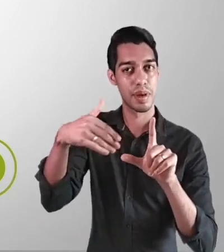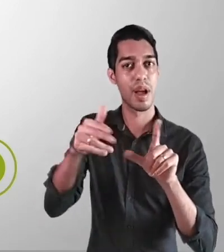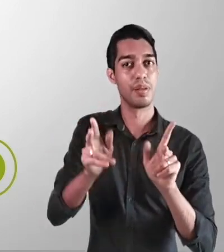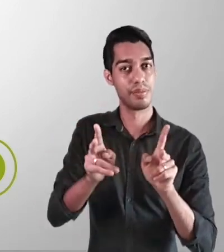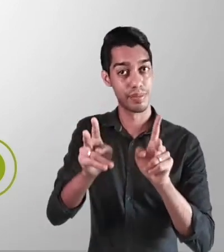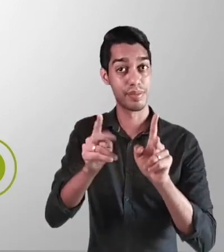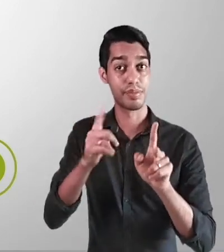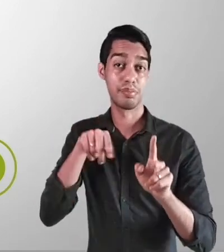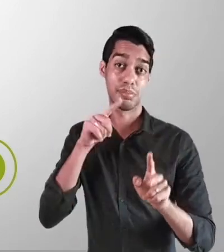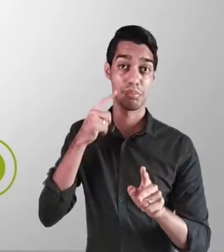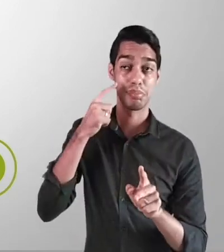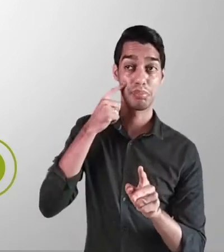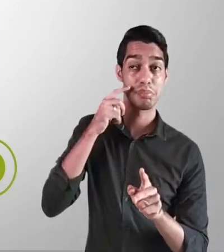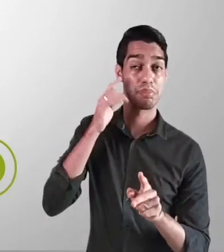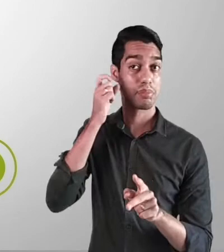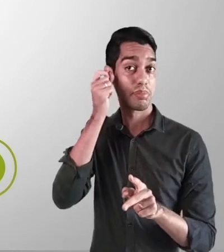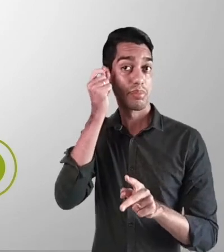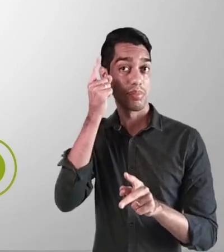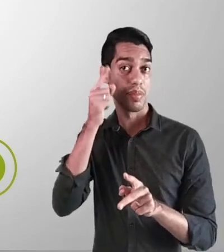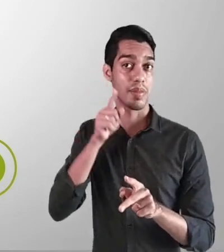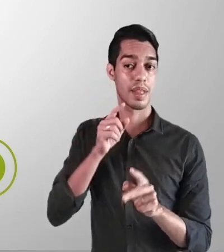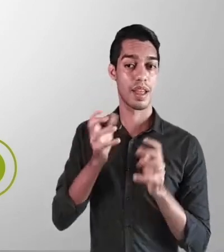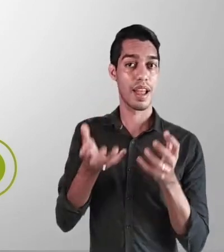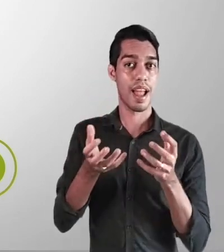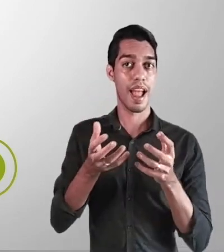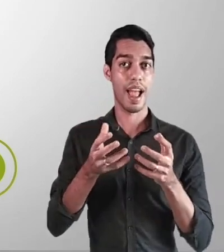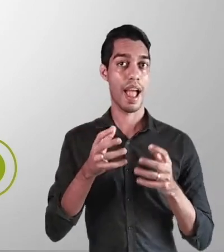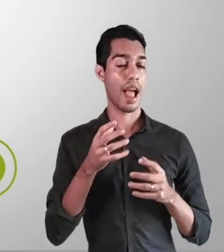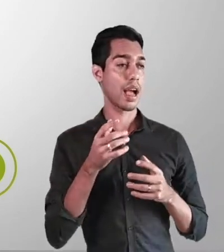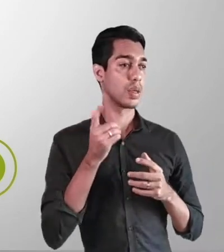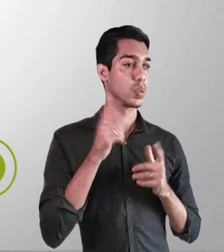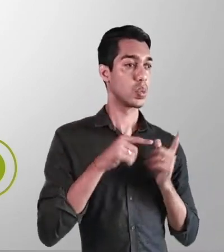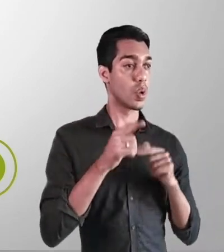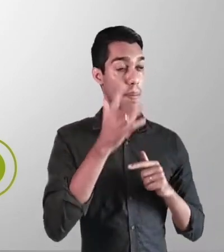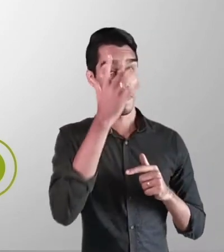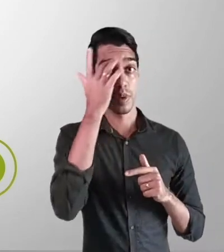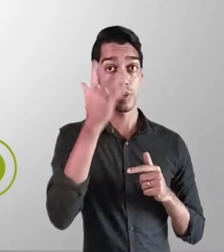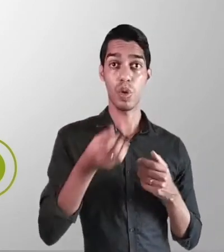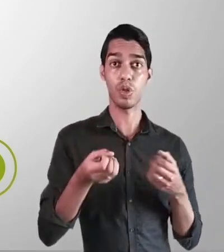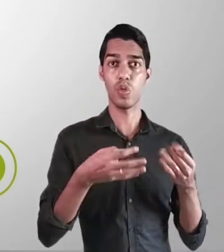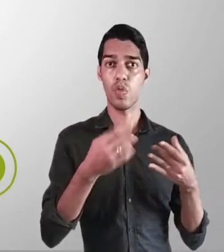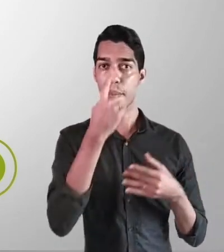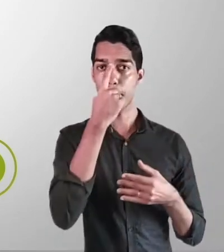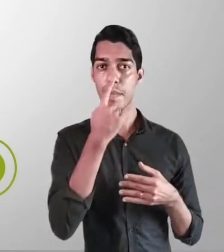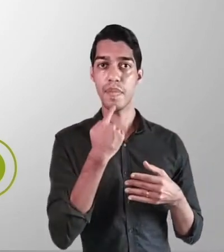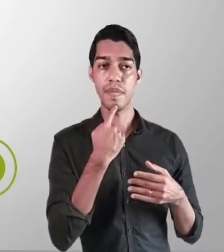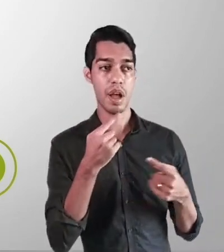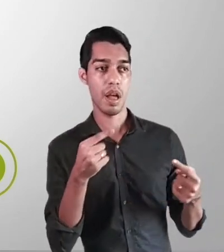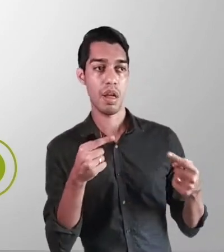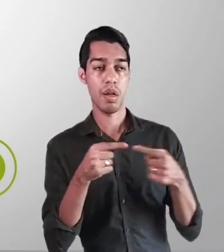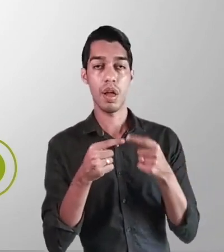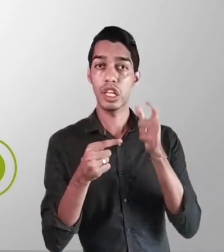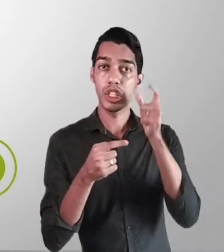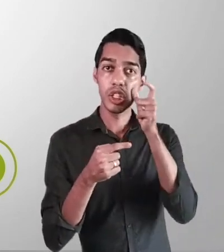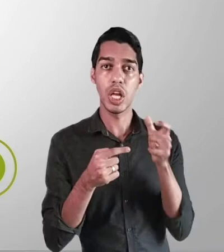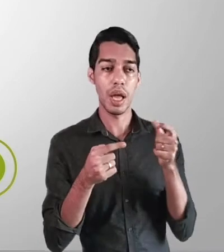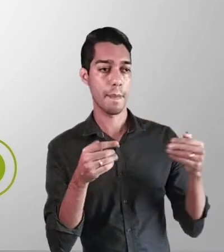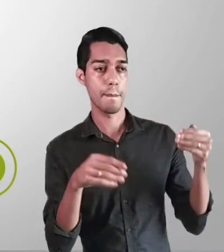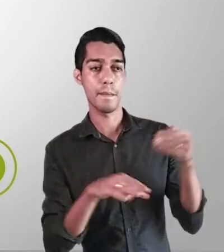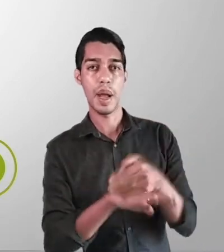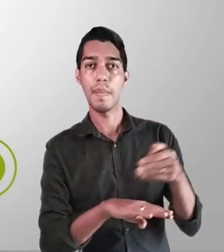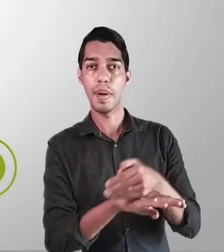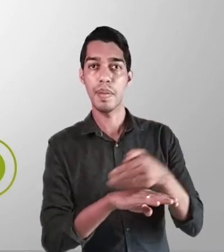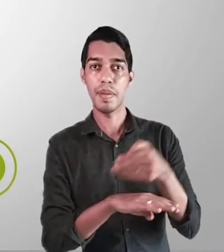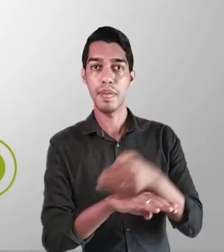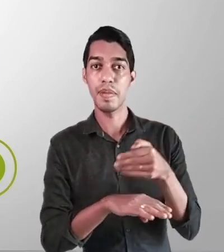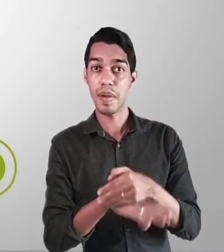uma perspectiva de que nós possamos alcançar milhares, se não milhões, de brasileiros no longo do período.